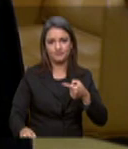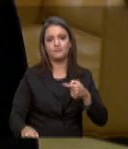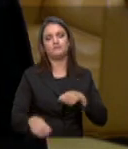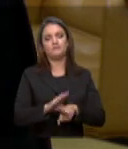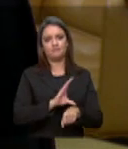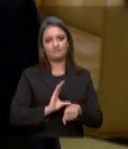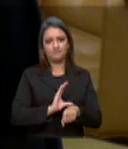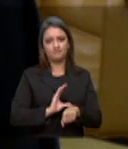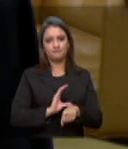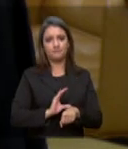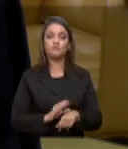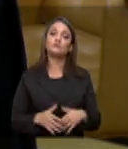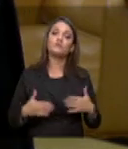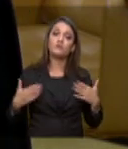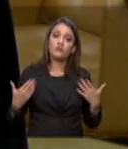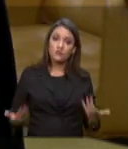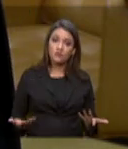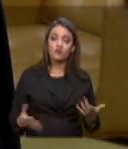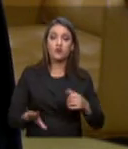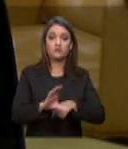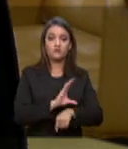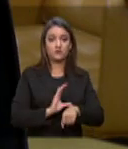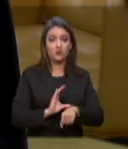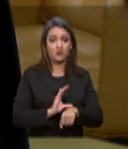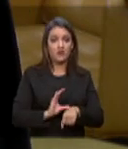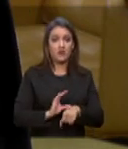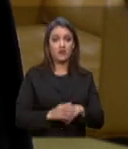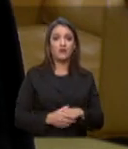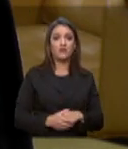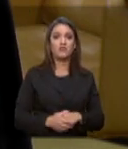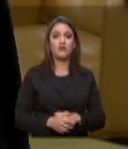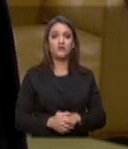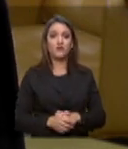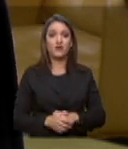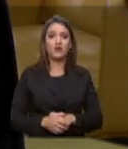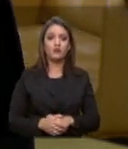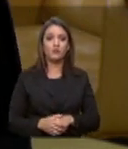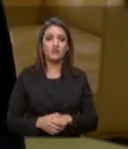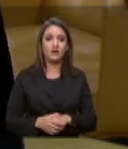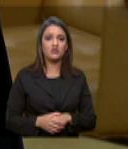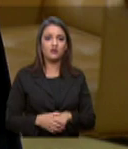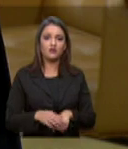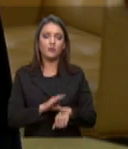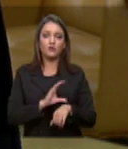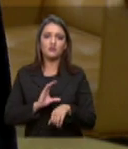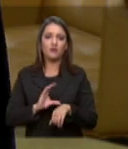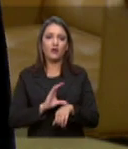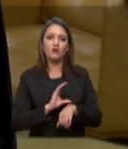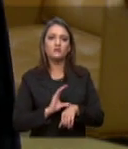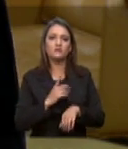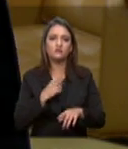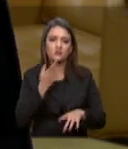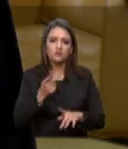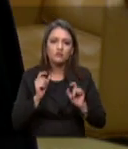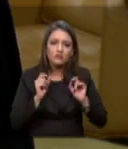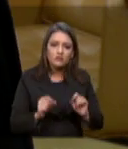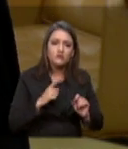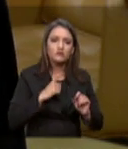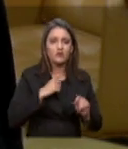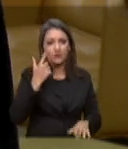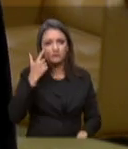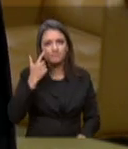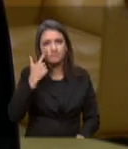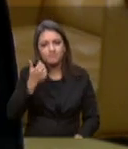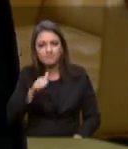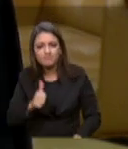texto constitucional. A Constituição estatui diretrizes sobre a proteção do meio ambiente, de modo que a análise de